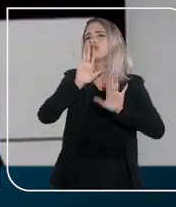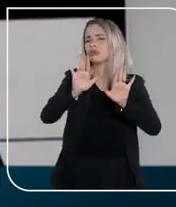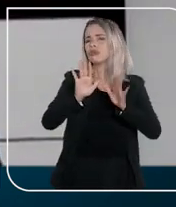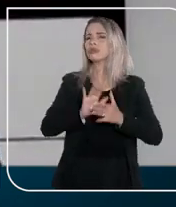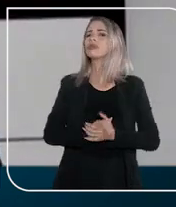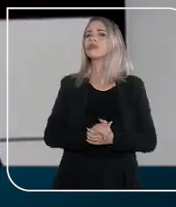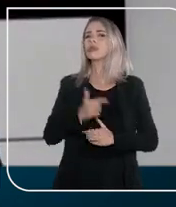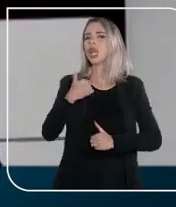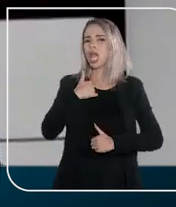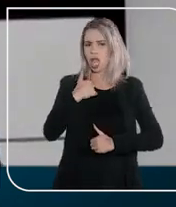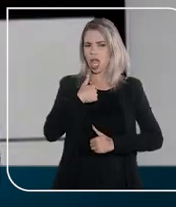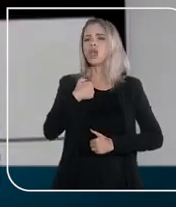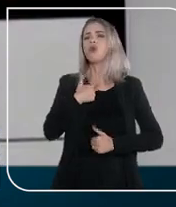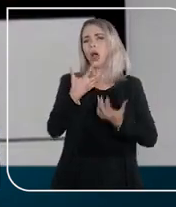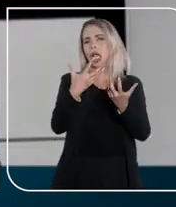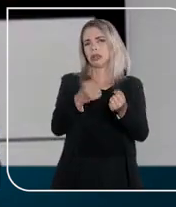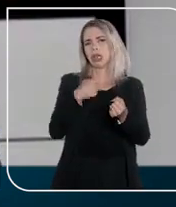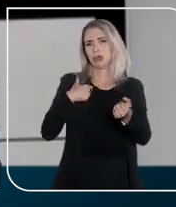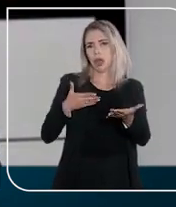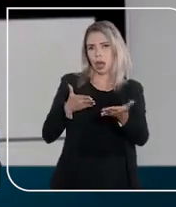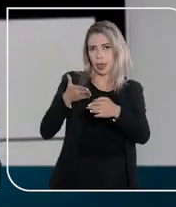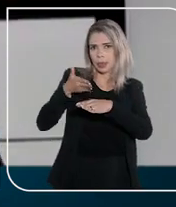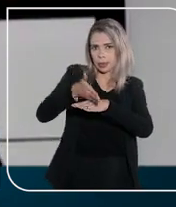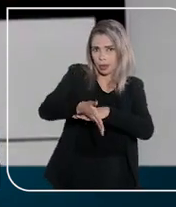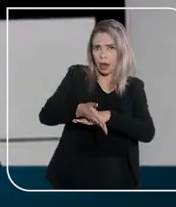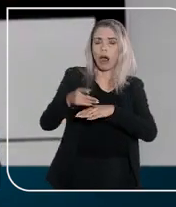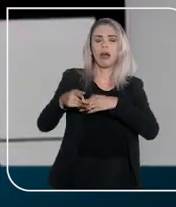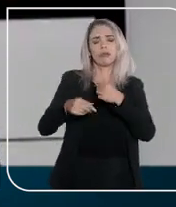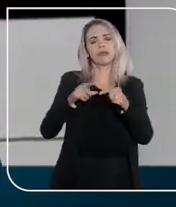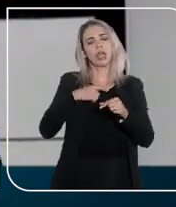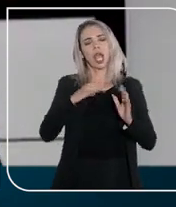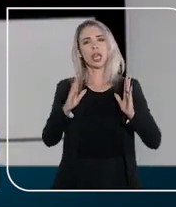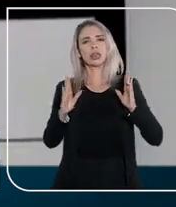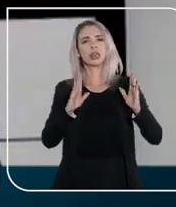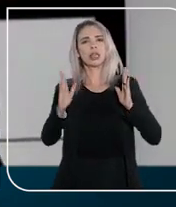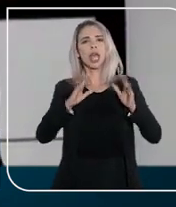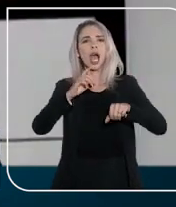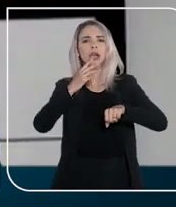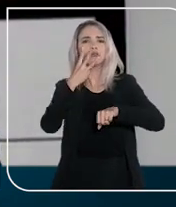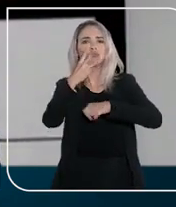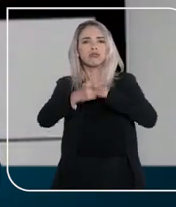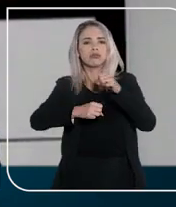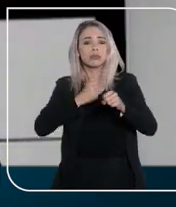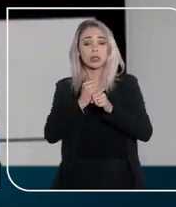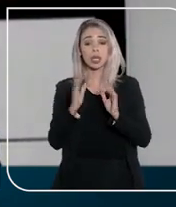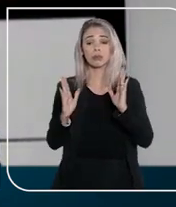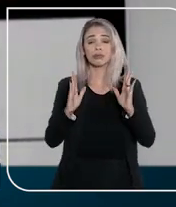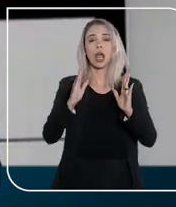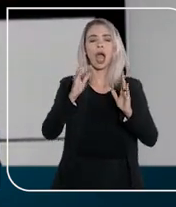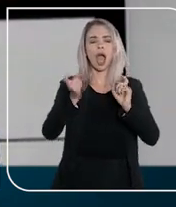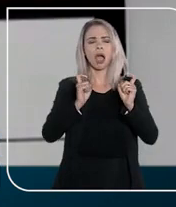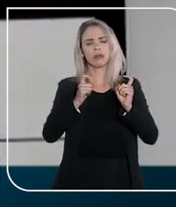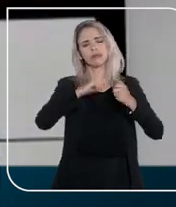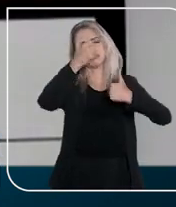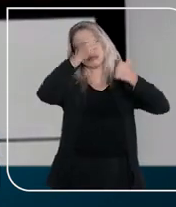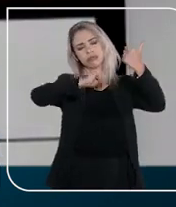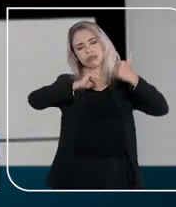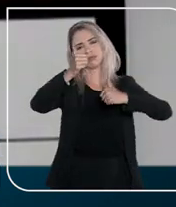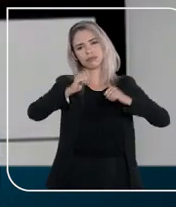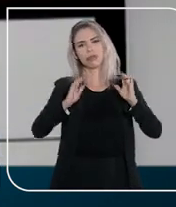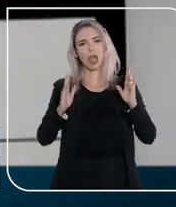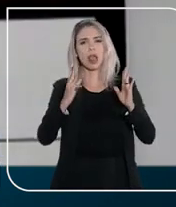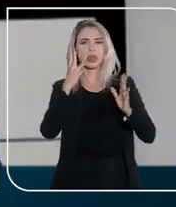dar a posse precária. Durante o estágio probatório, a própria administração tem condições, Fátima, porque é isso que nos diz a